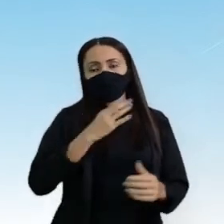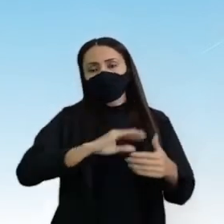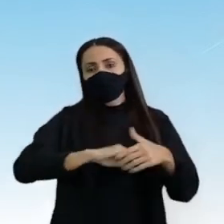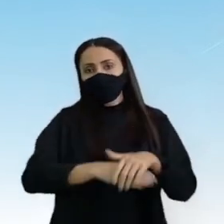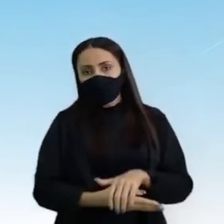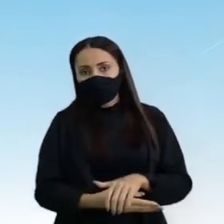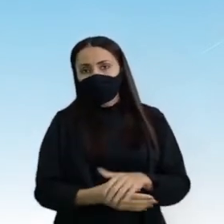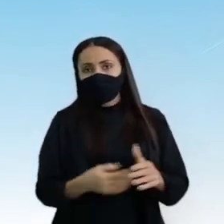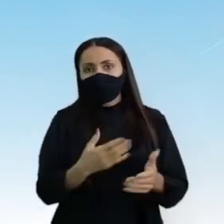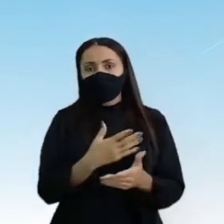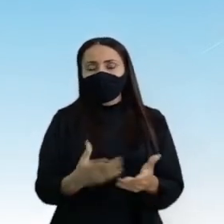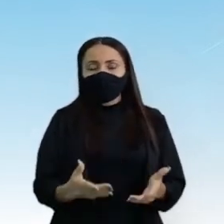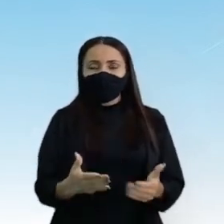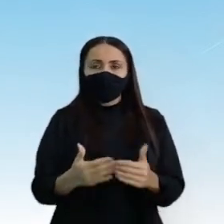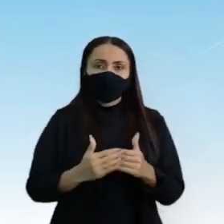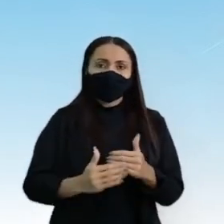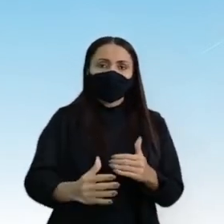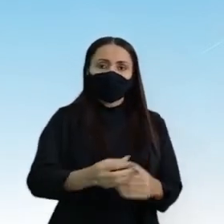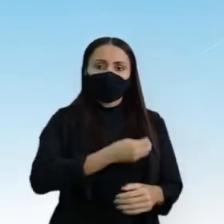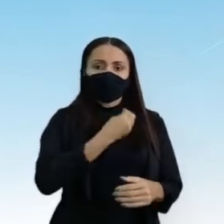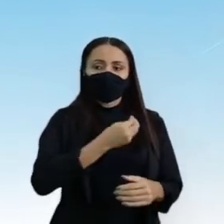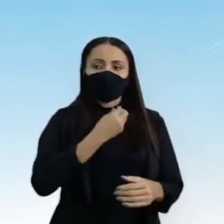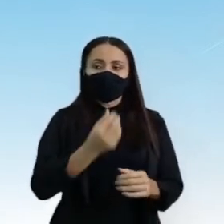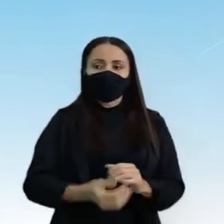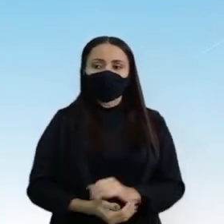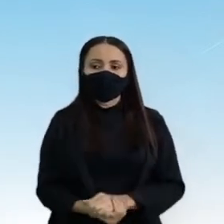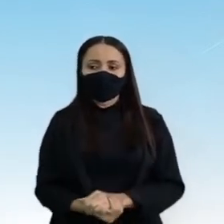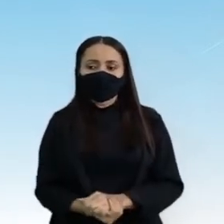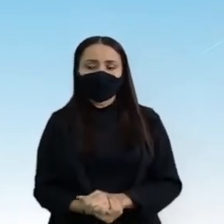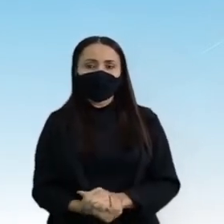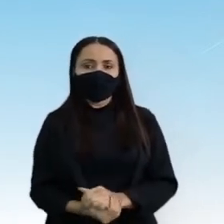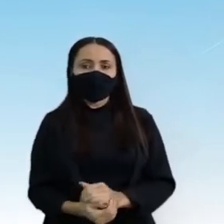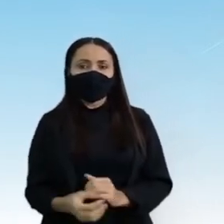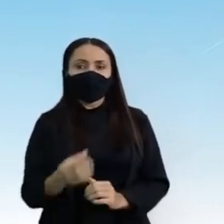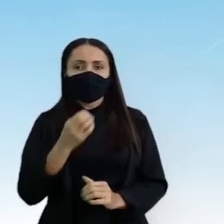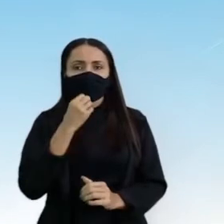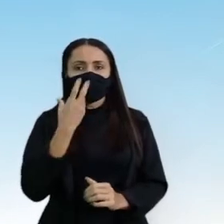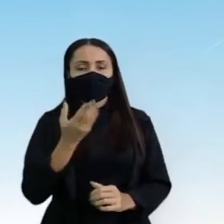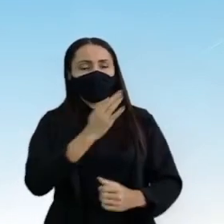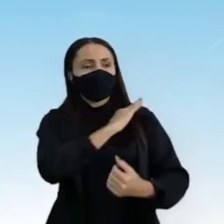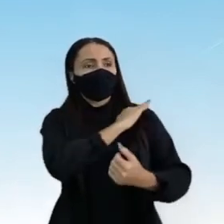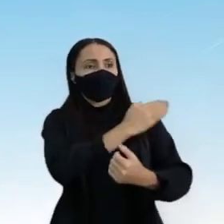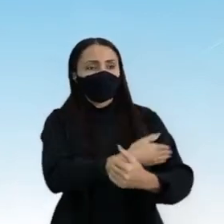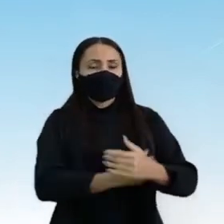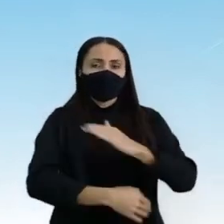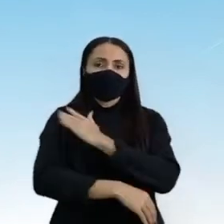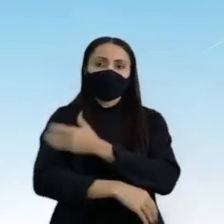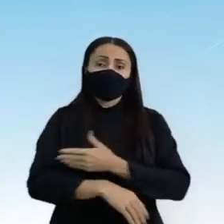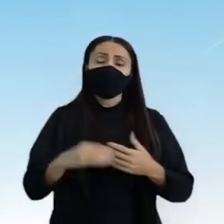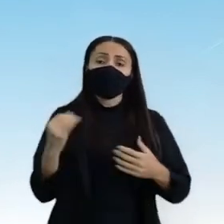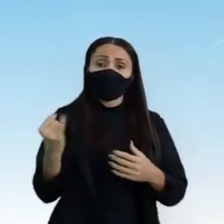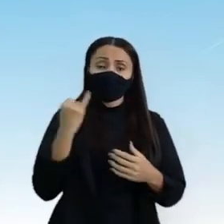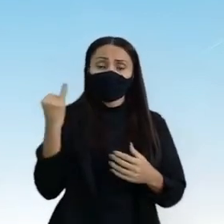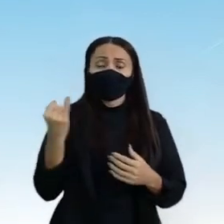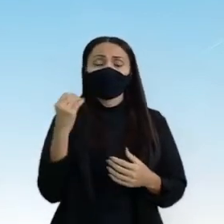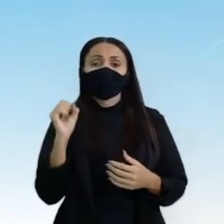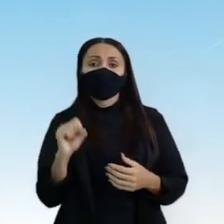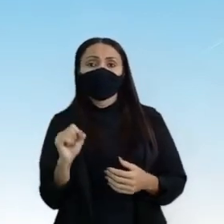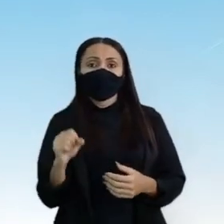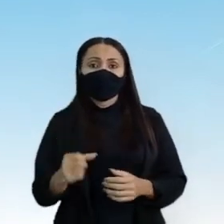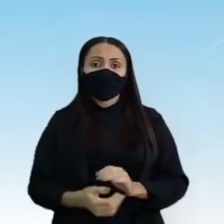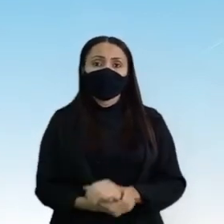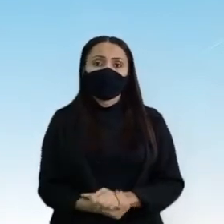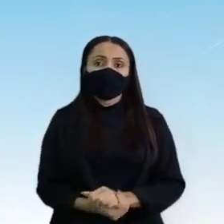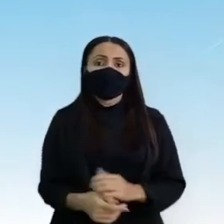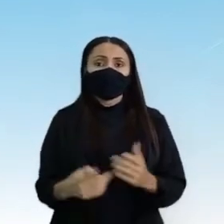isso faz parte de toda a nossa existência. Conservar uma boa massa muscular é muito importante no nosso corpo, porque isso